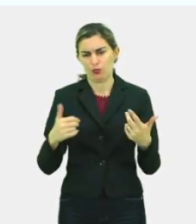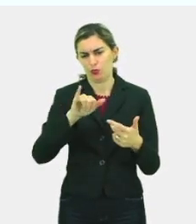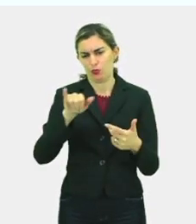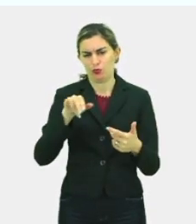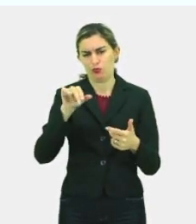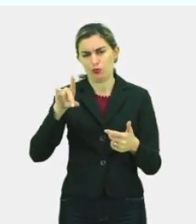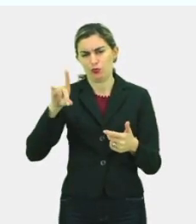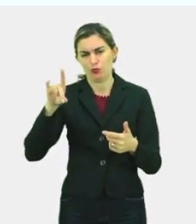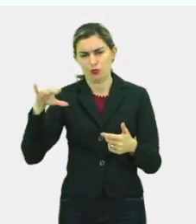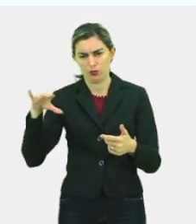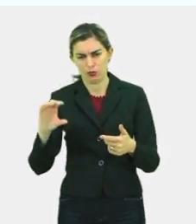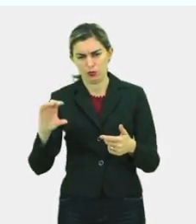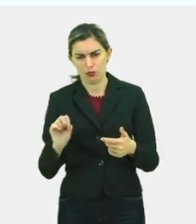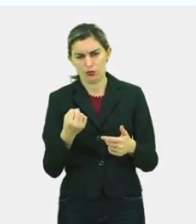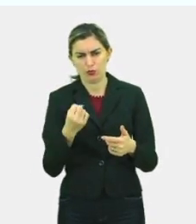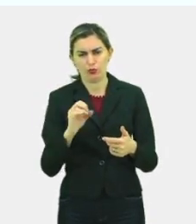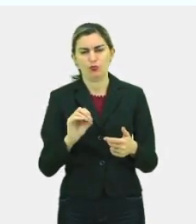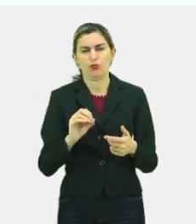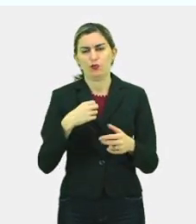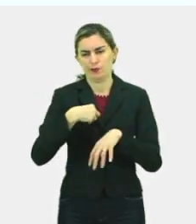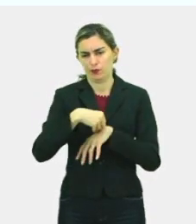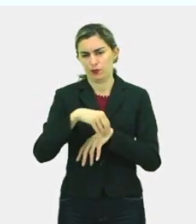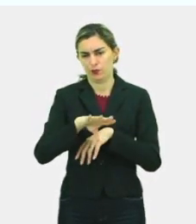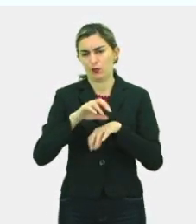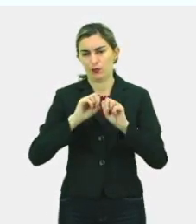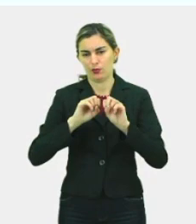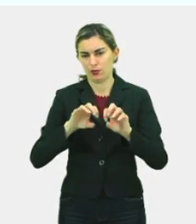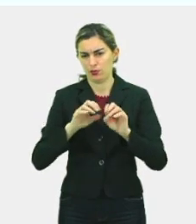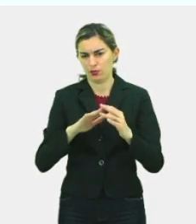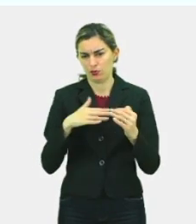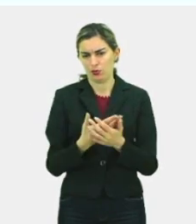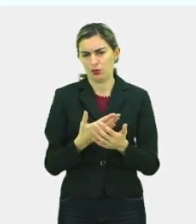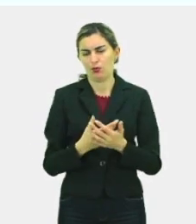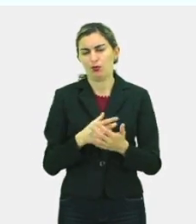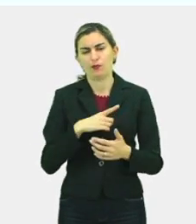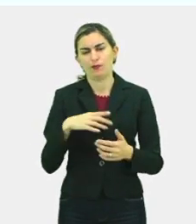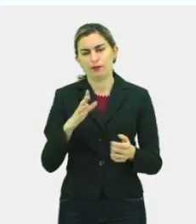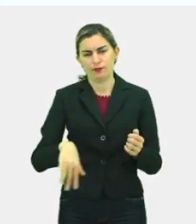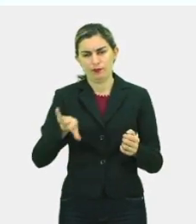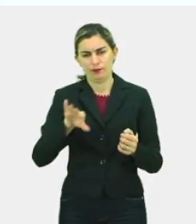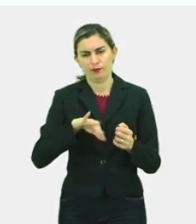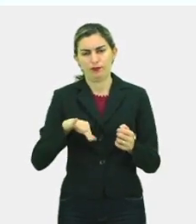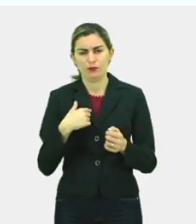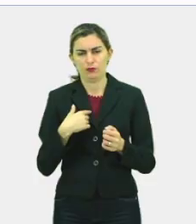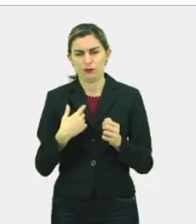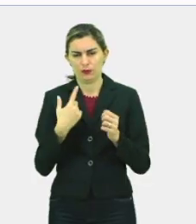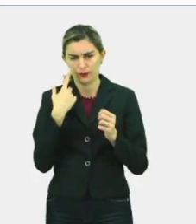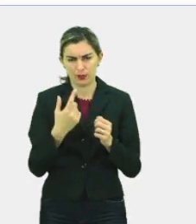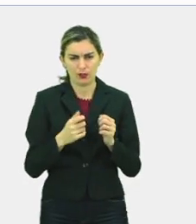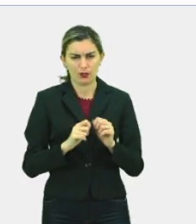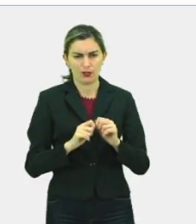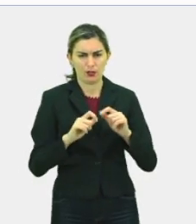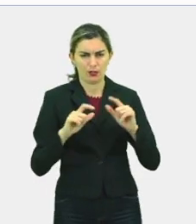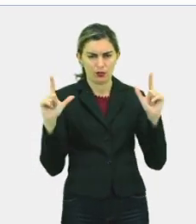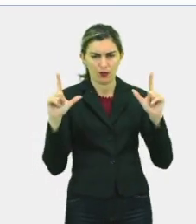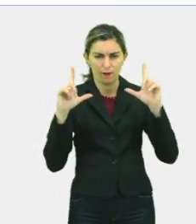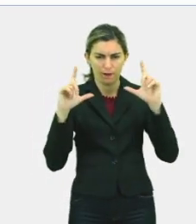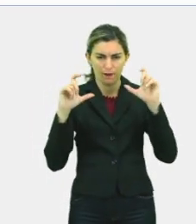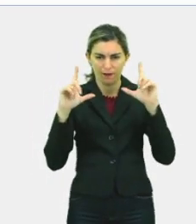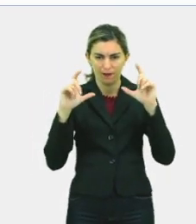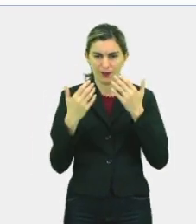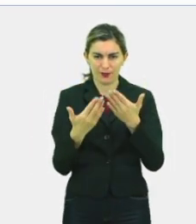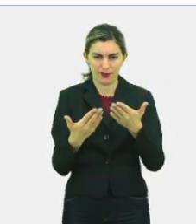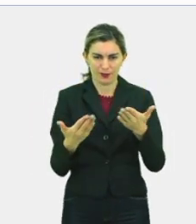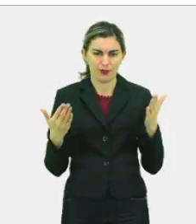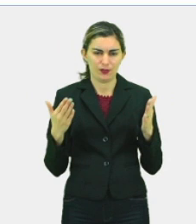do Jujutsu, trazendo para o ambiente educacional. Na imagem que aparece para vocês na tela tem uma foto